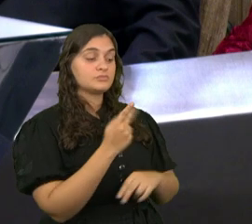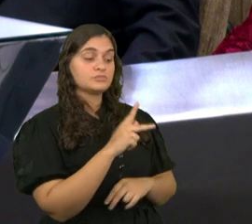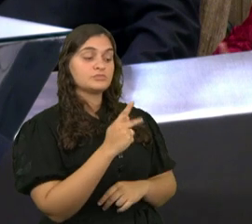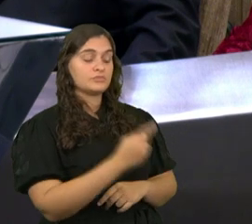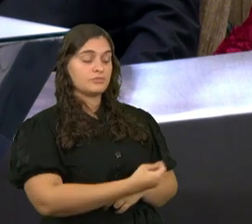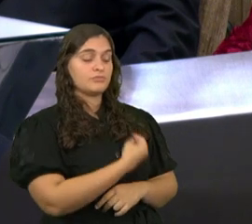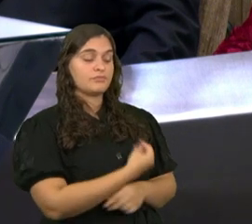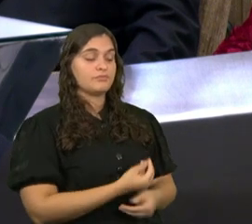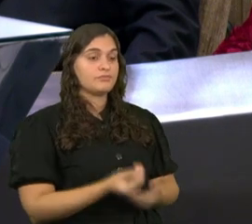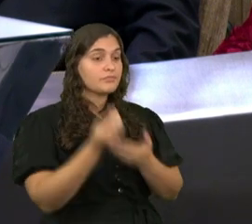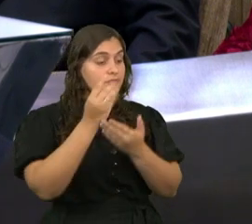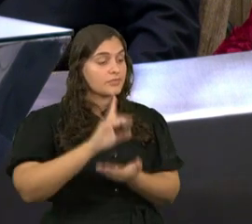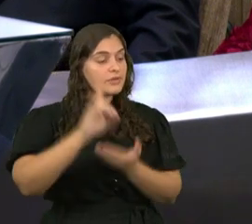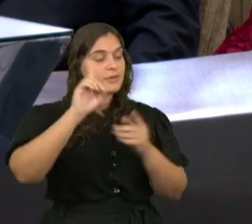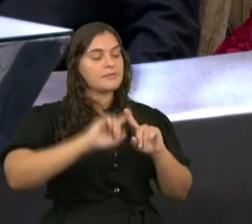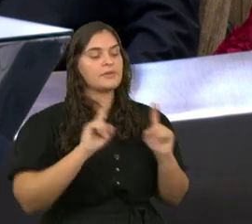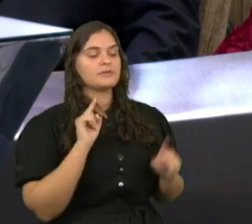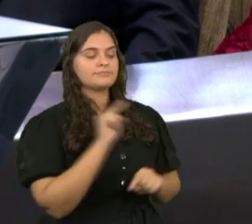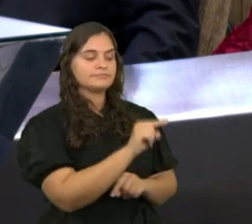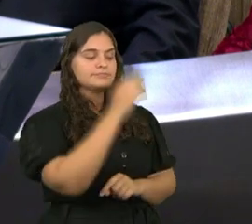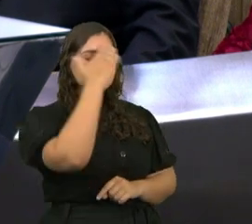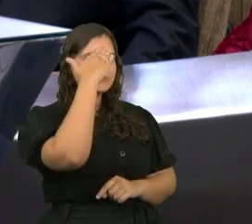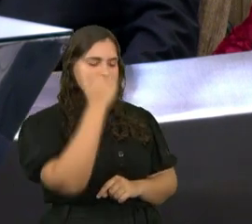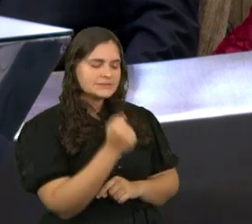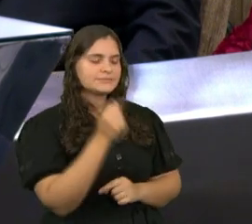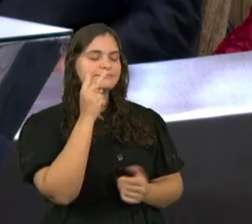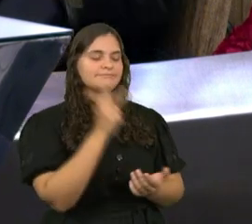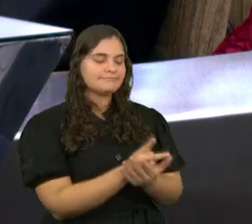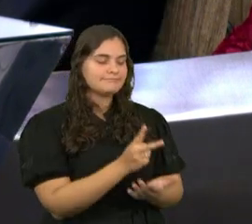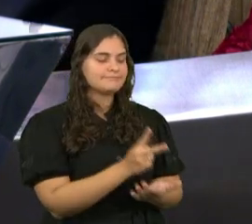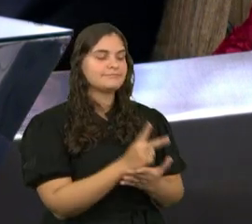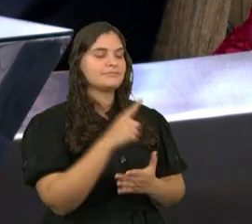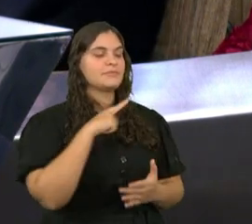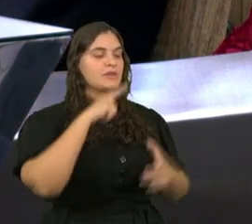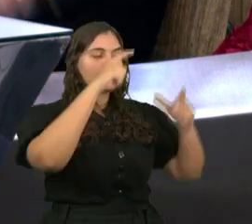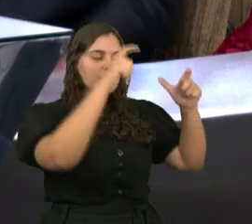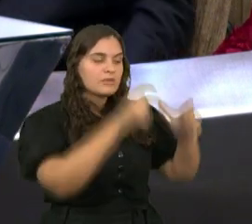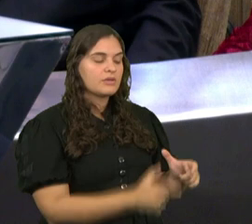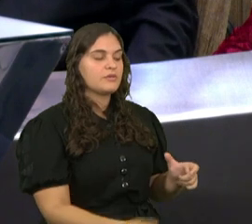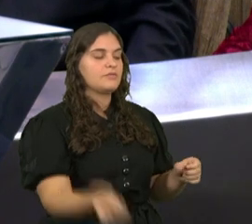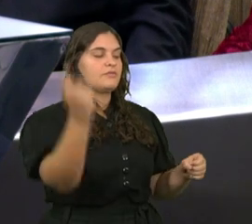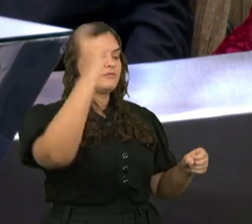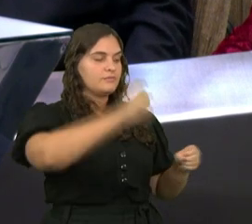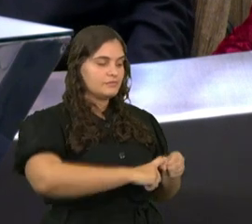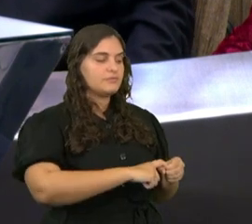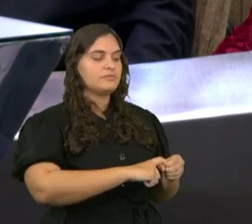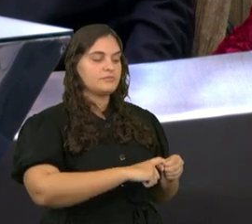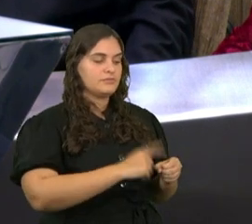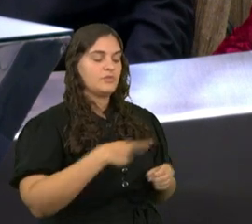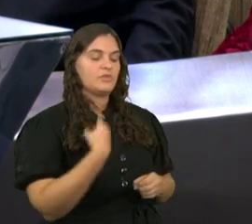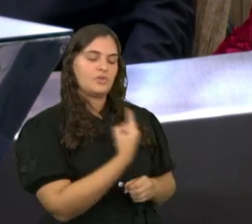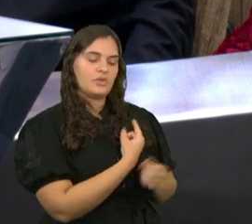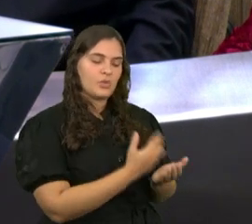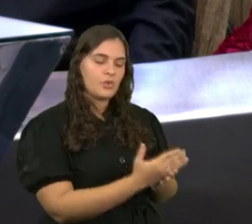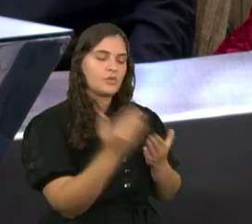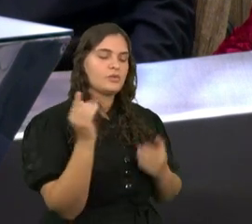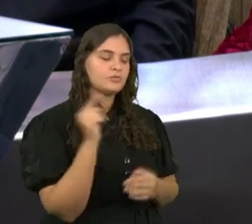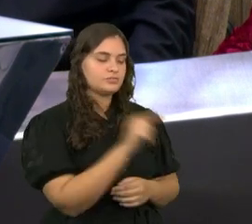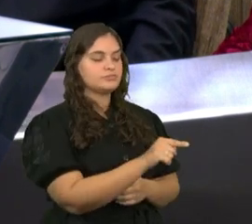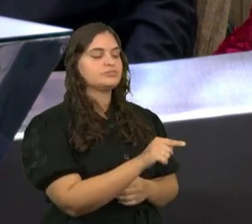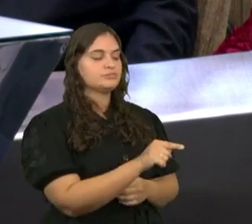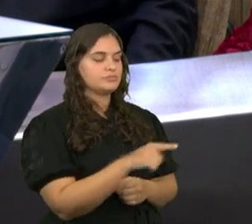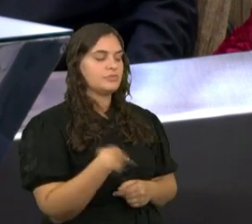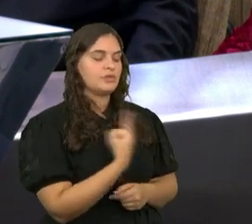Deus. Mas o Senhor sempre vai ter para onde voltar. Nós começamos com o